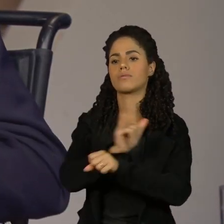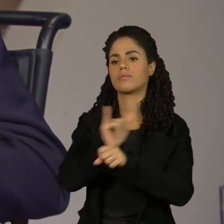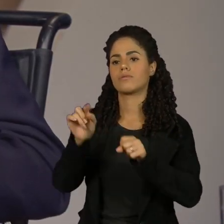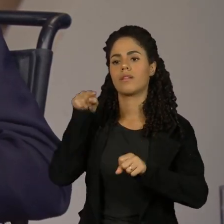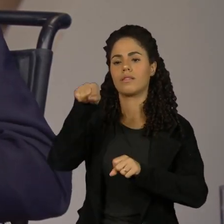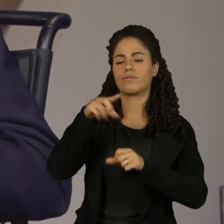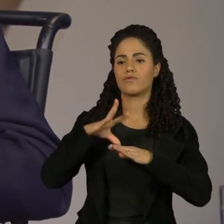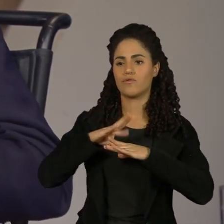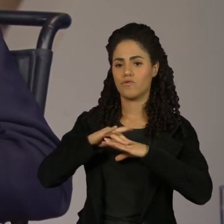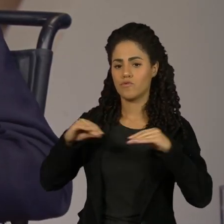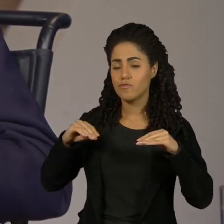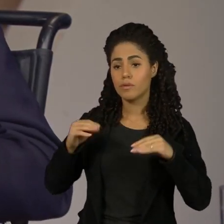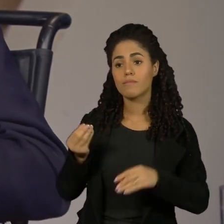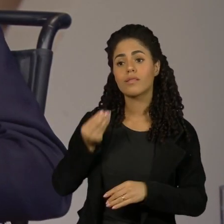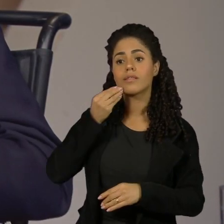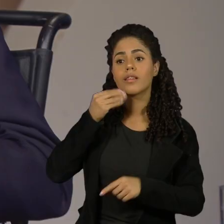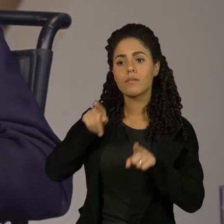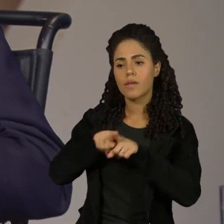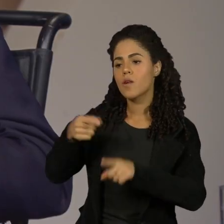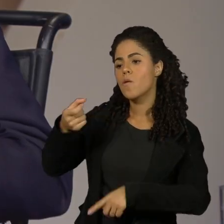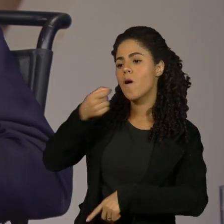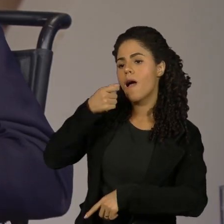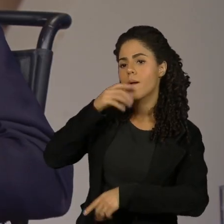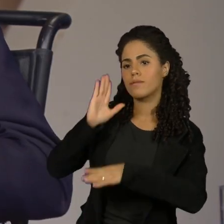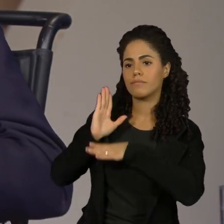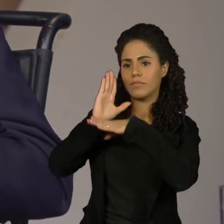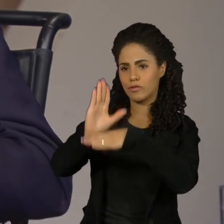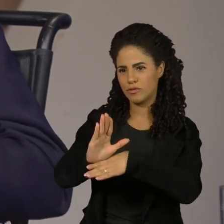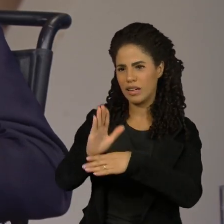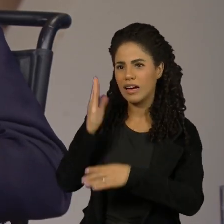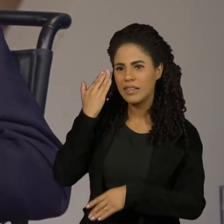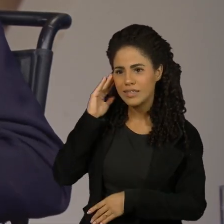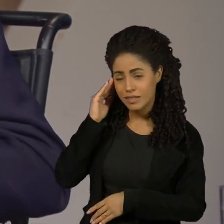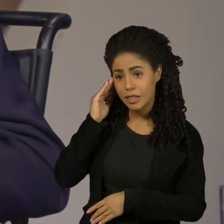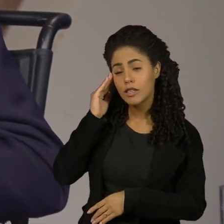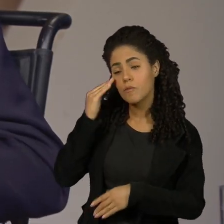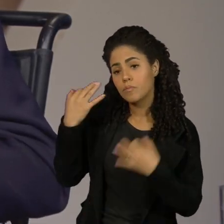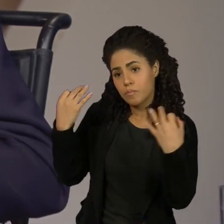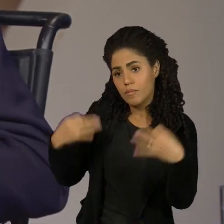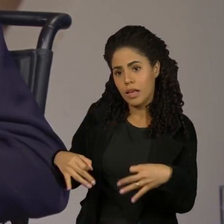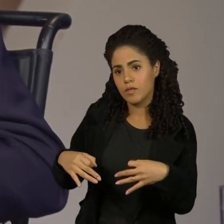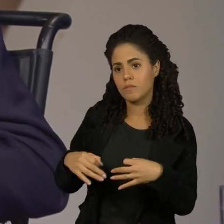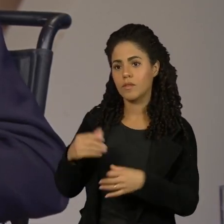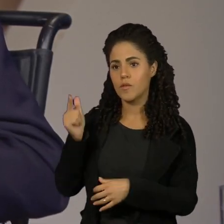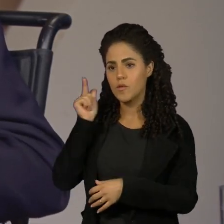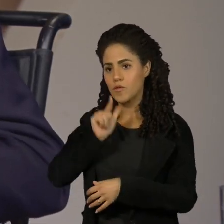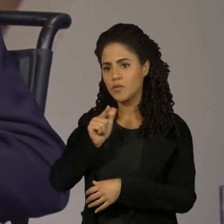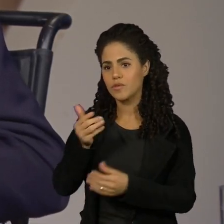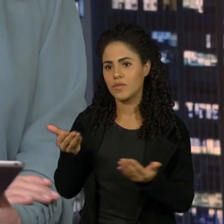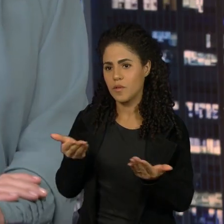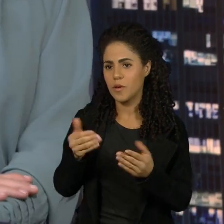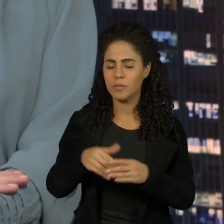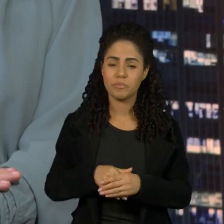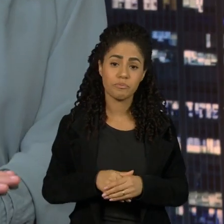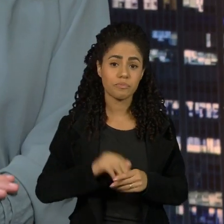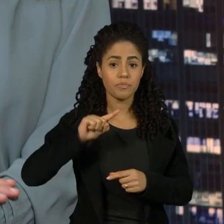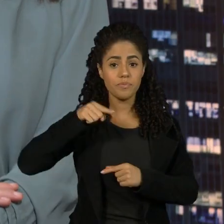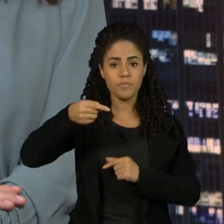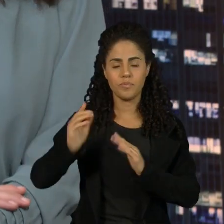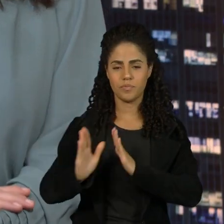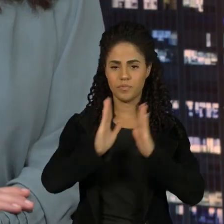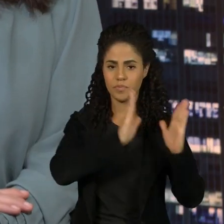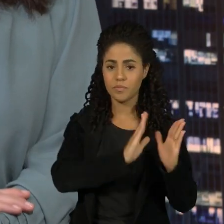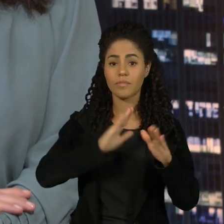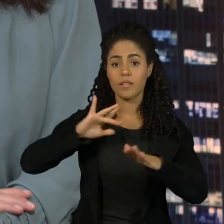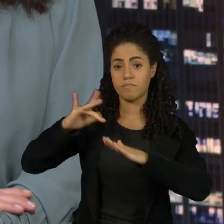cura e que o medicamento não seja pior do que a doença na hora que a gente fala de cura. Depois do intervalo,